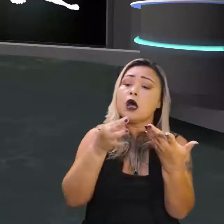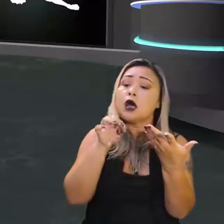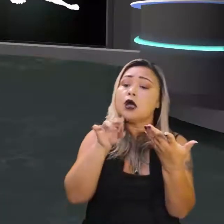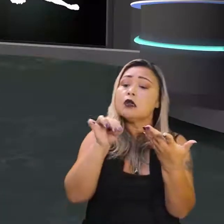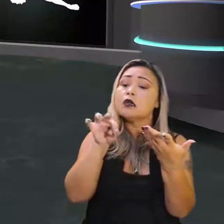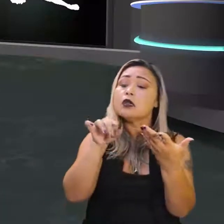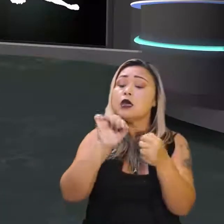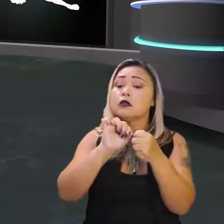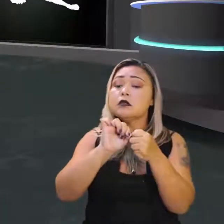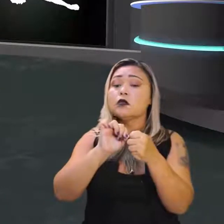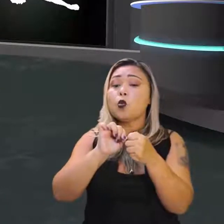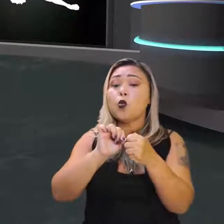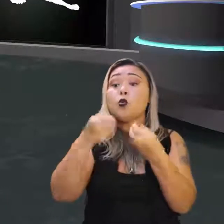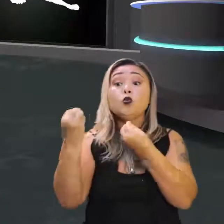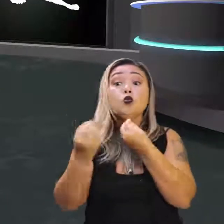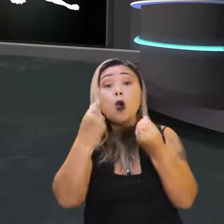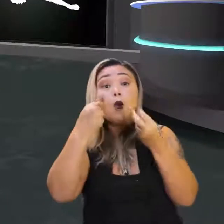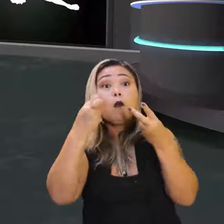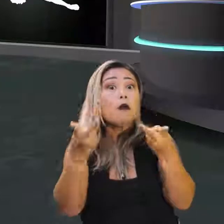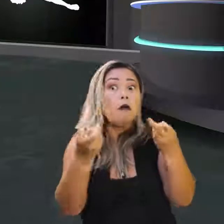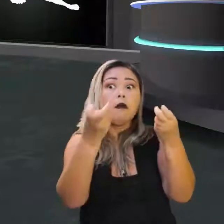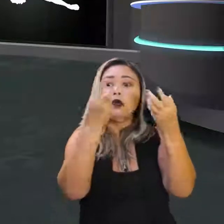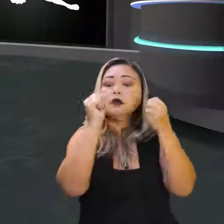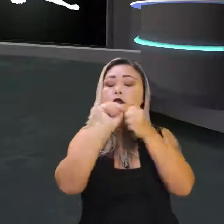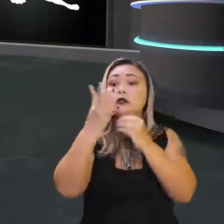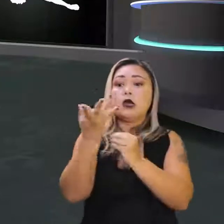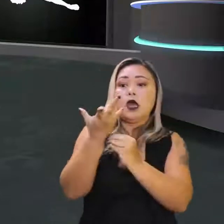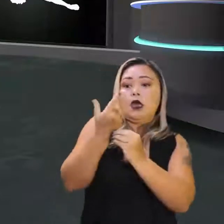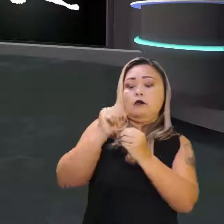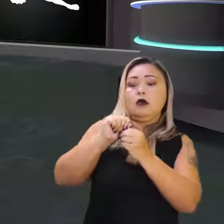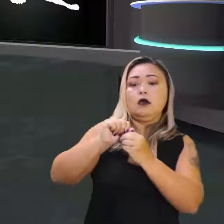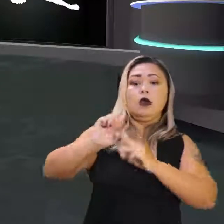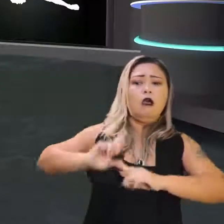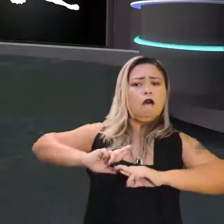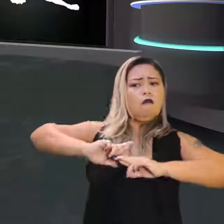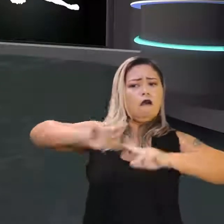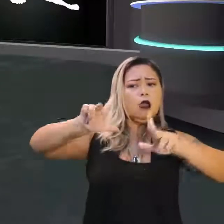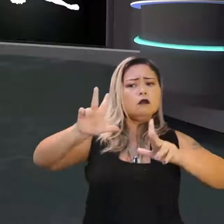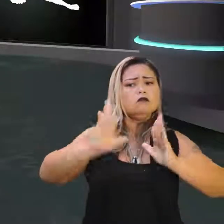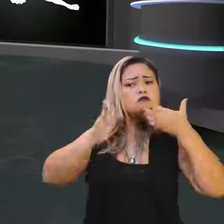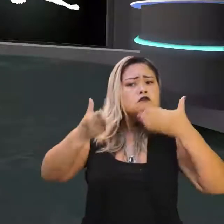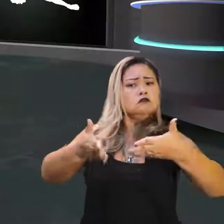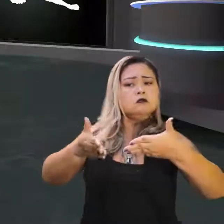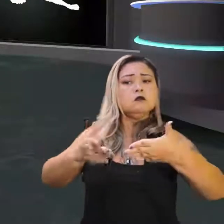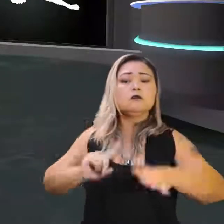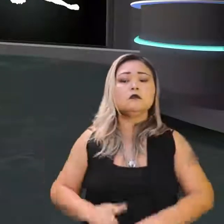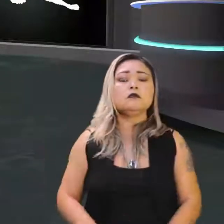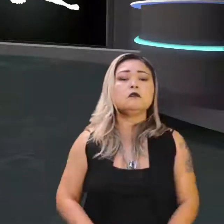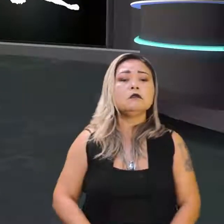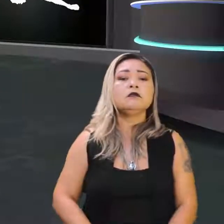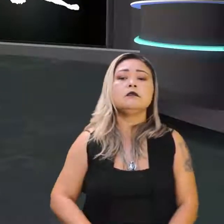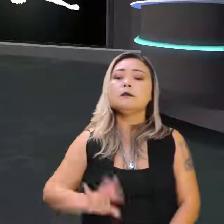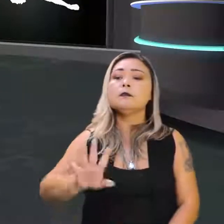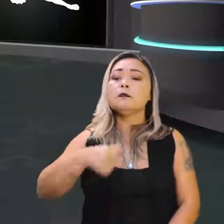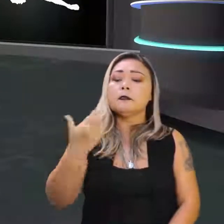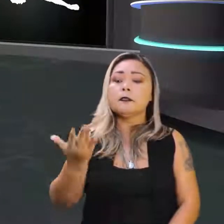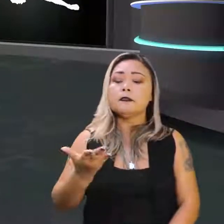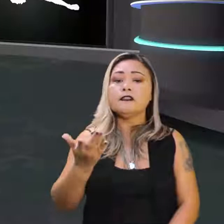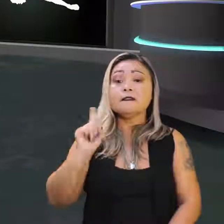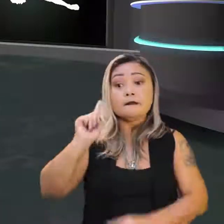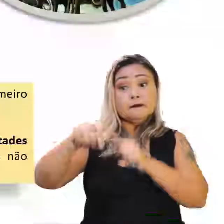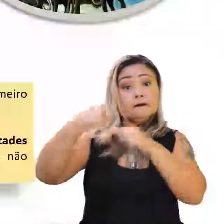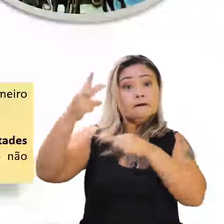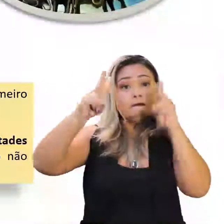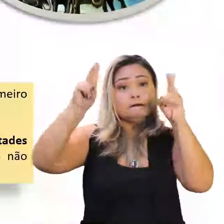tendência, a sua leitura da arte de uma maneira totalmente particular. Exato. Então, vamos para o nosso